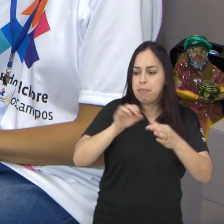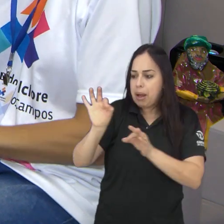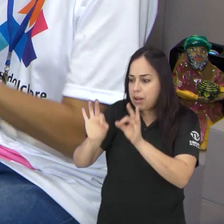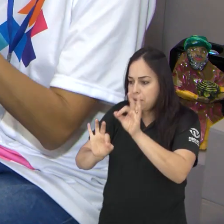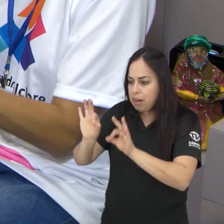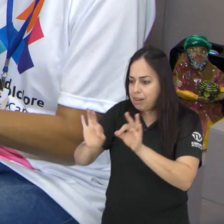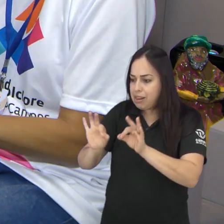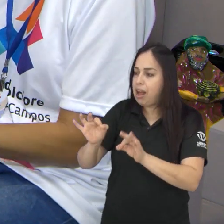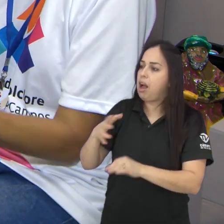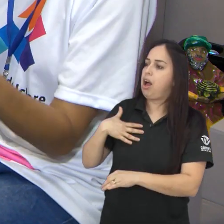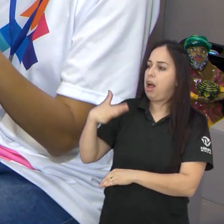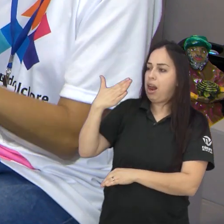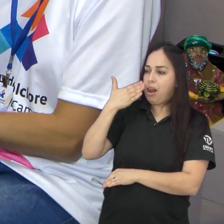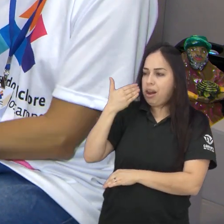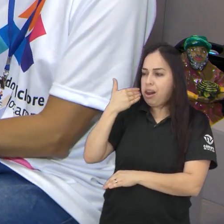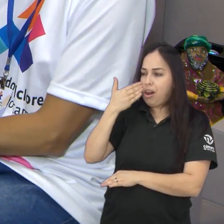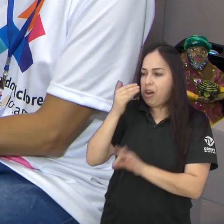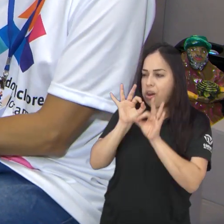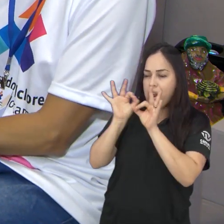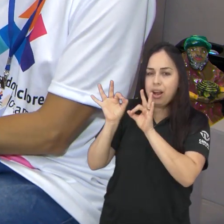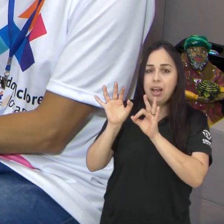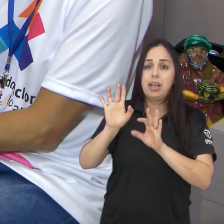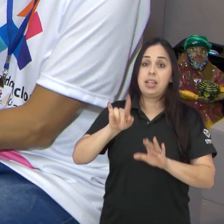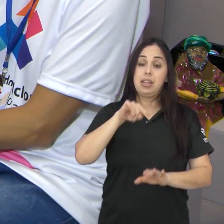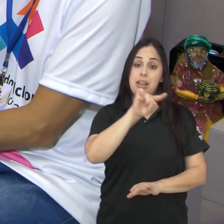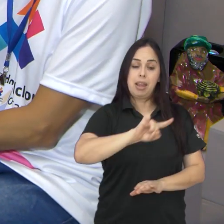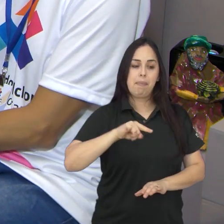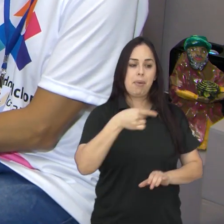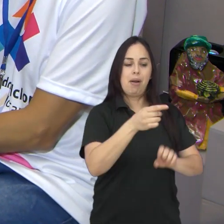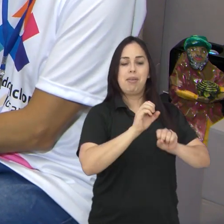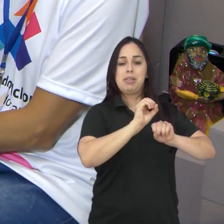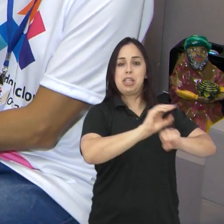buscar sementes para poder montar o presépio.